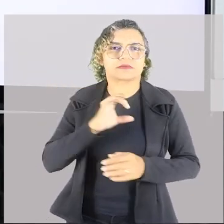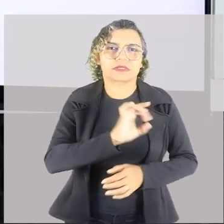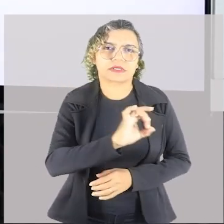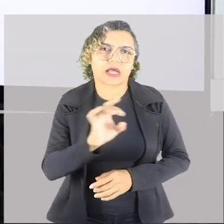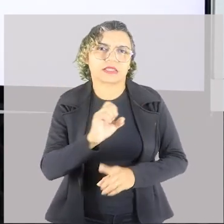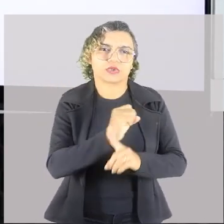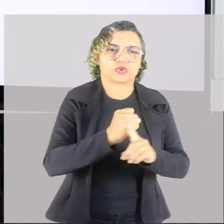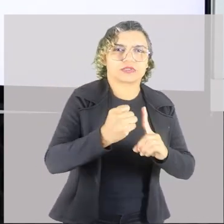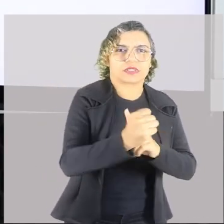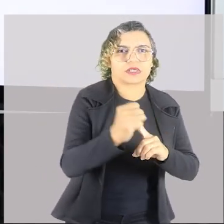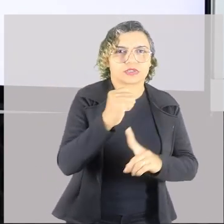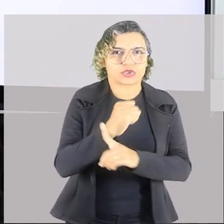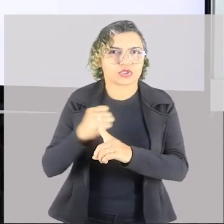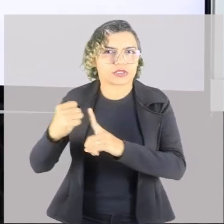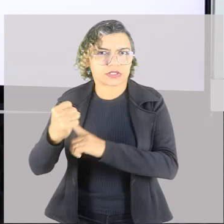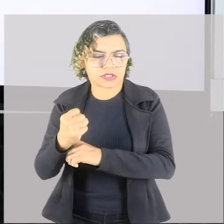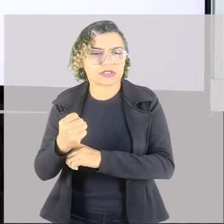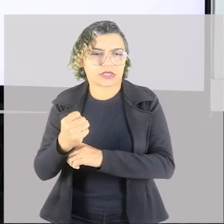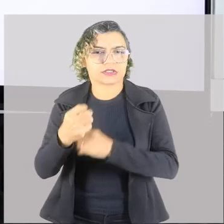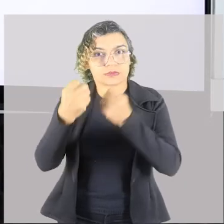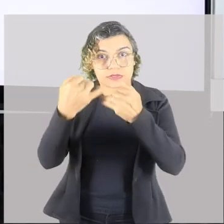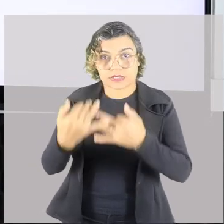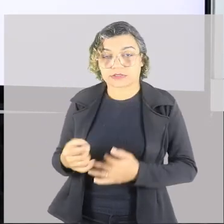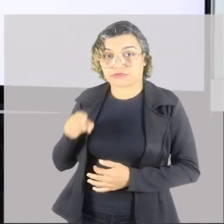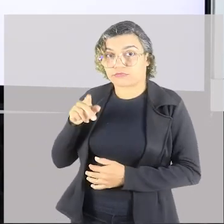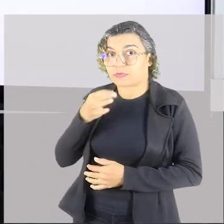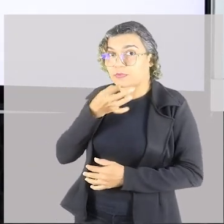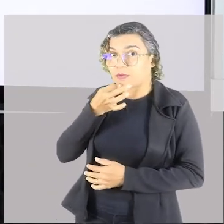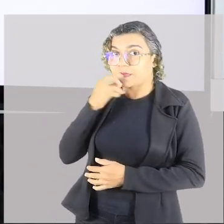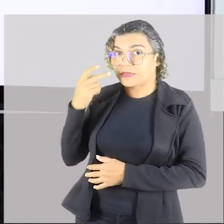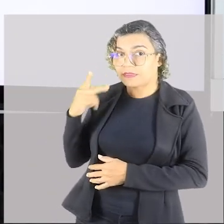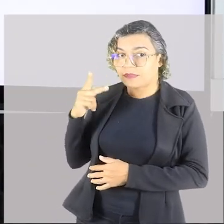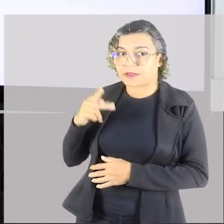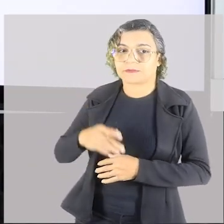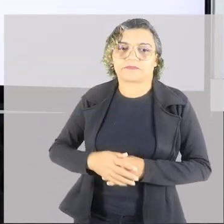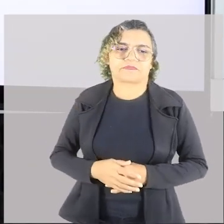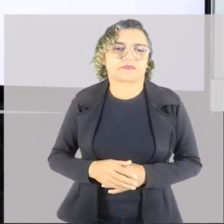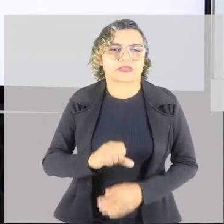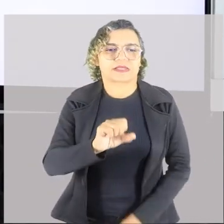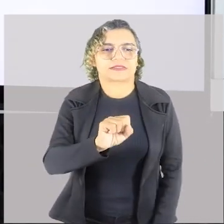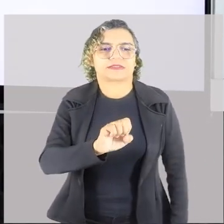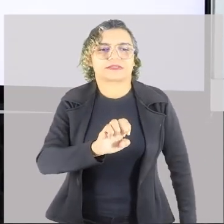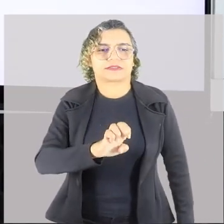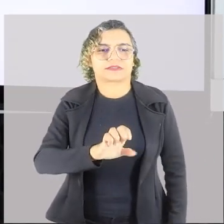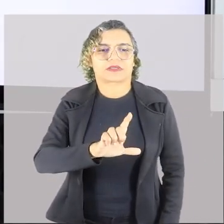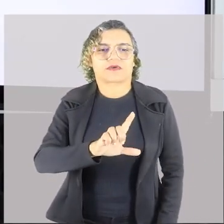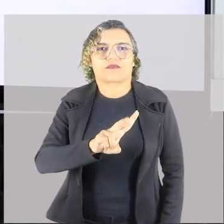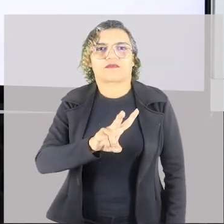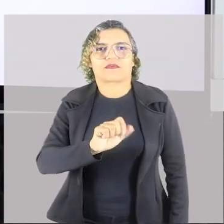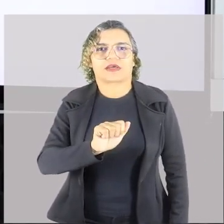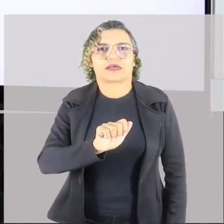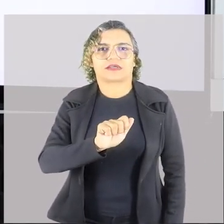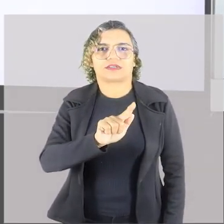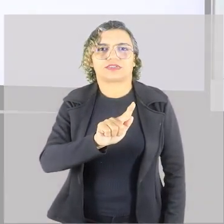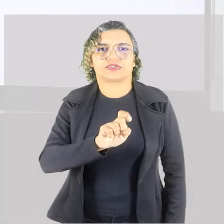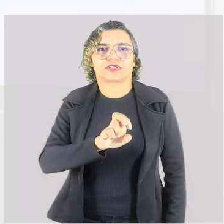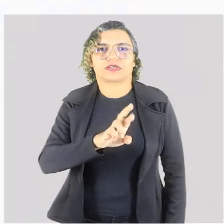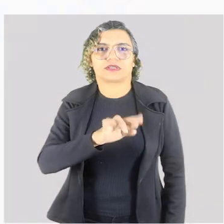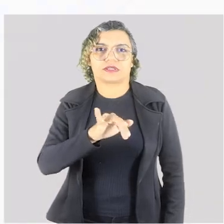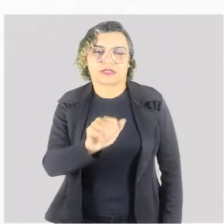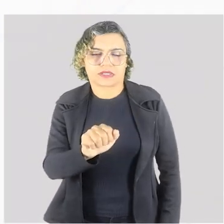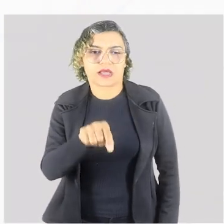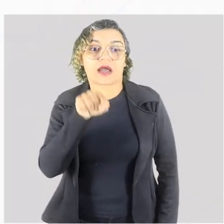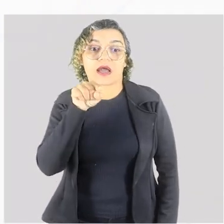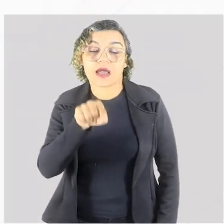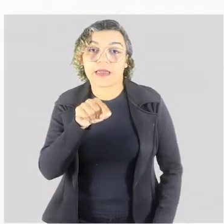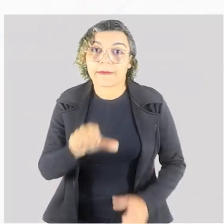ali, segundo o Lewis Morgan. A selvageria, por exemplo, que seria o primeiro estágio, a primeira fase